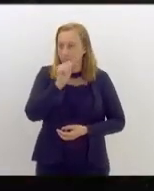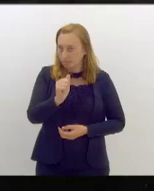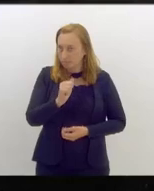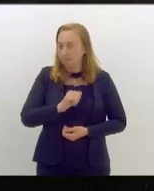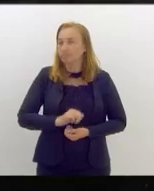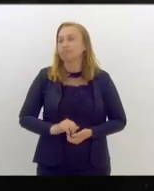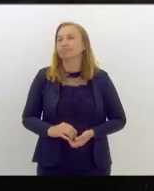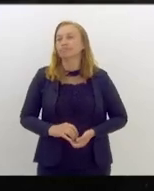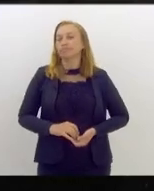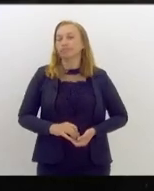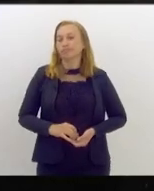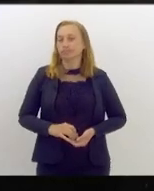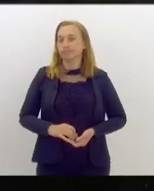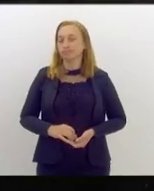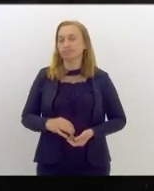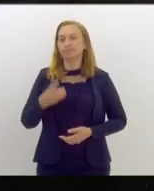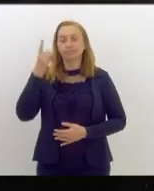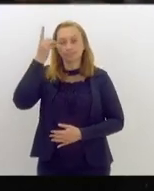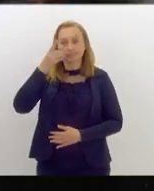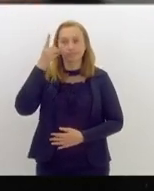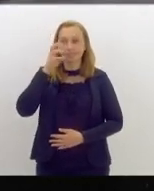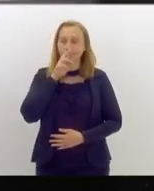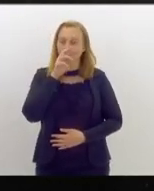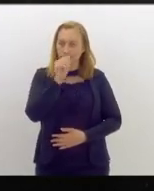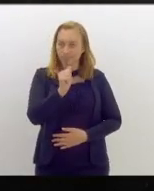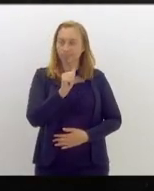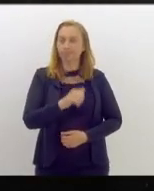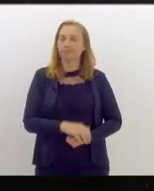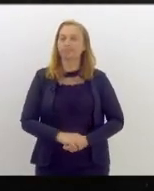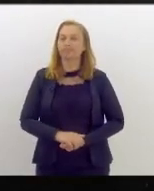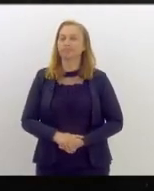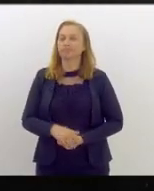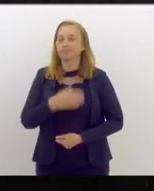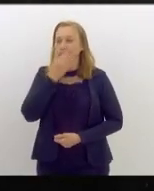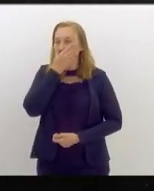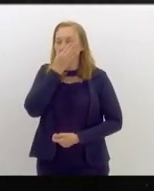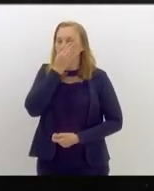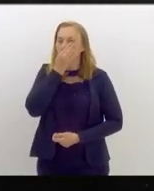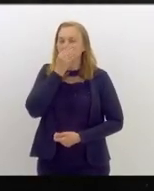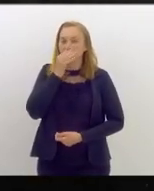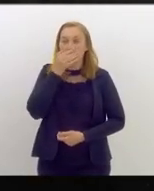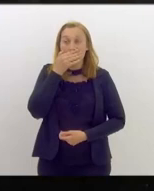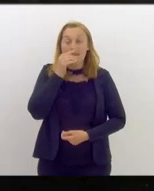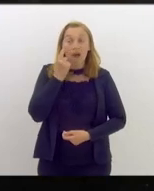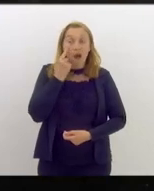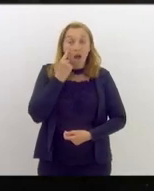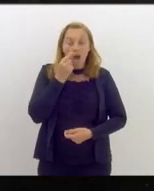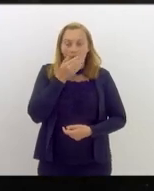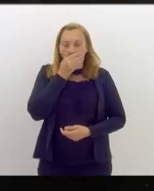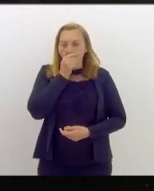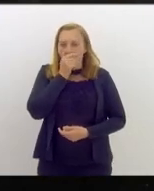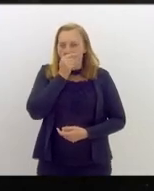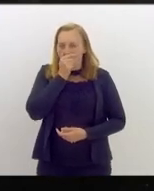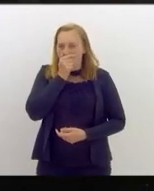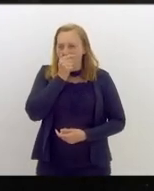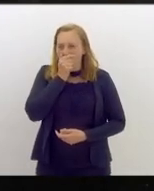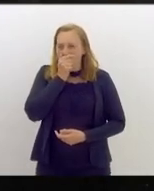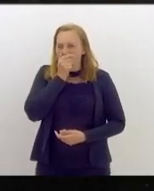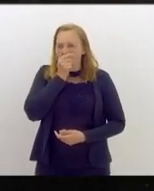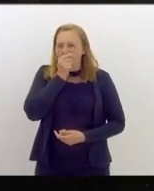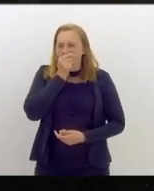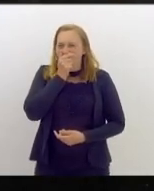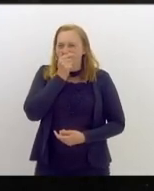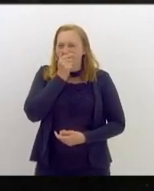Amorim Deputado Rodrigo Amorim olha só o que está escrito no meu voto